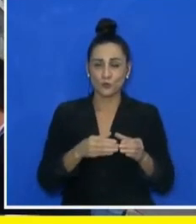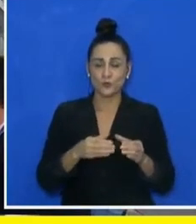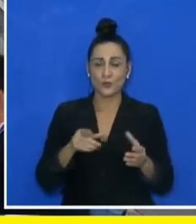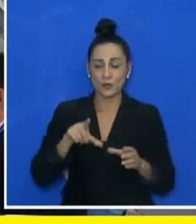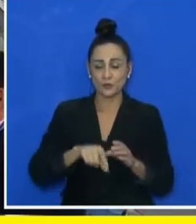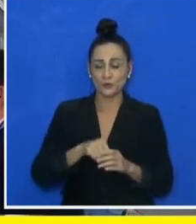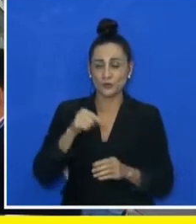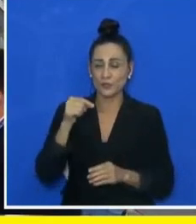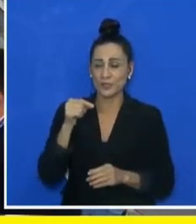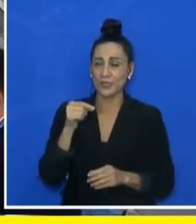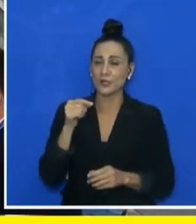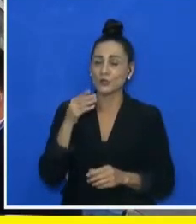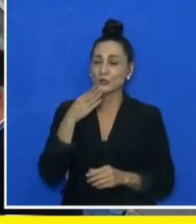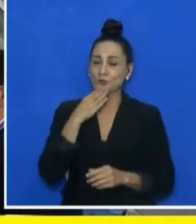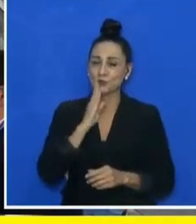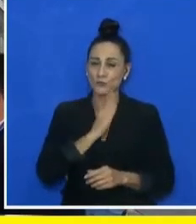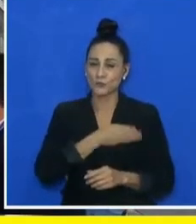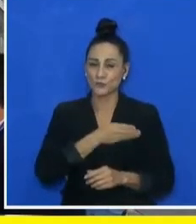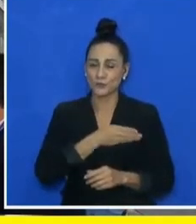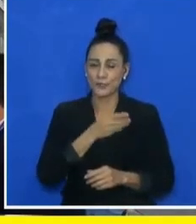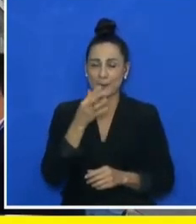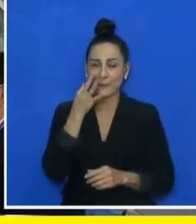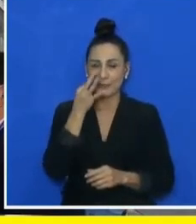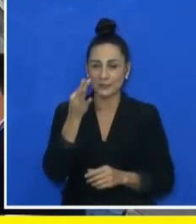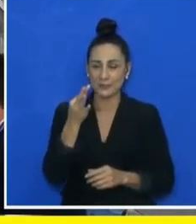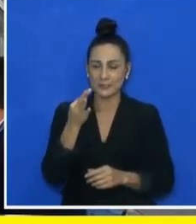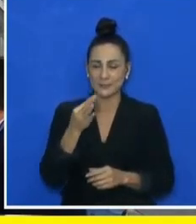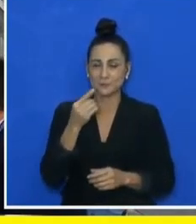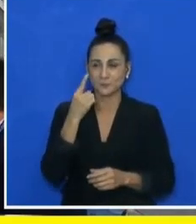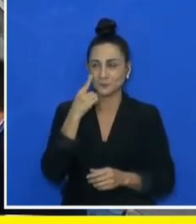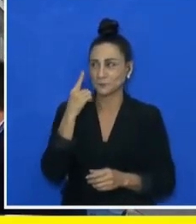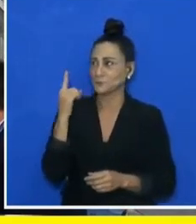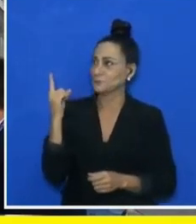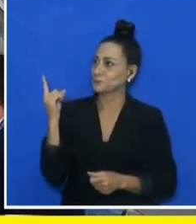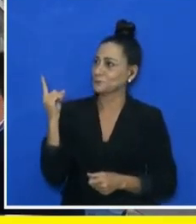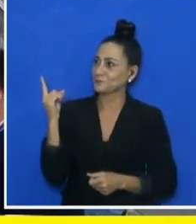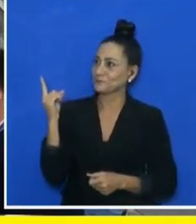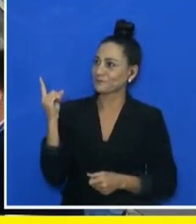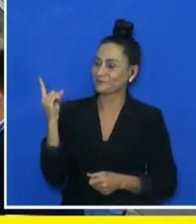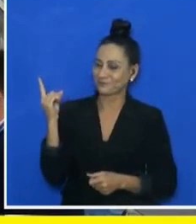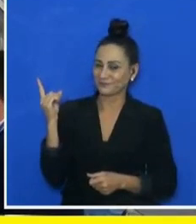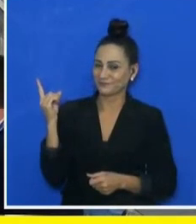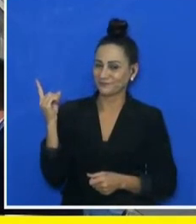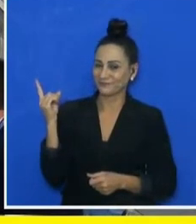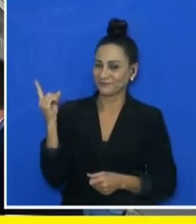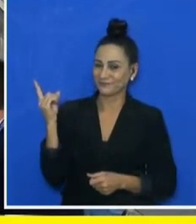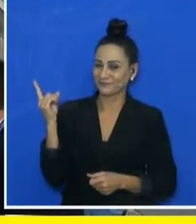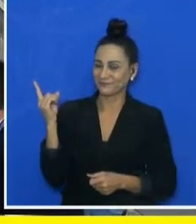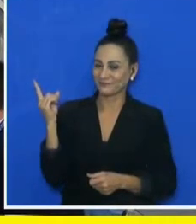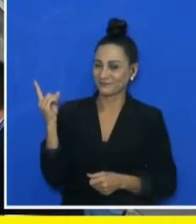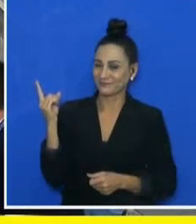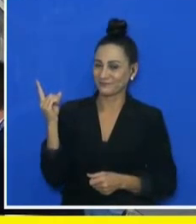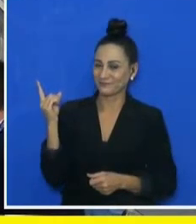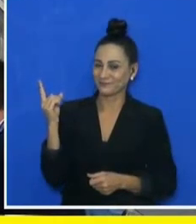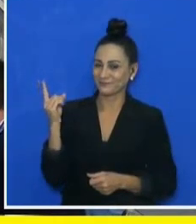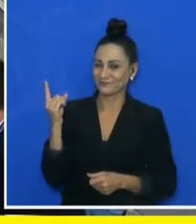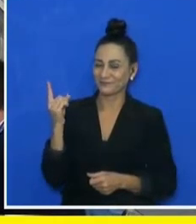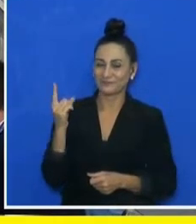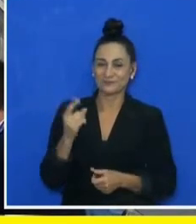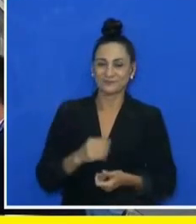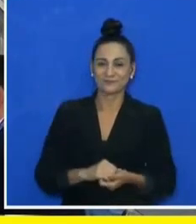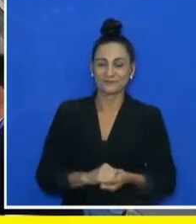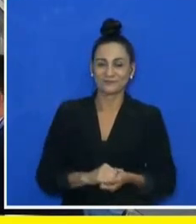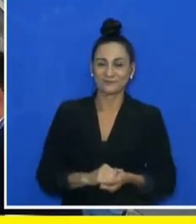do coração. Atenção, estamos lá retirando as bolas do suporte inferior para passarmos para o suporte